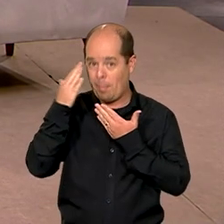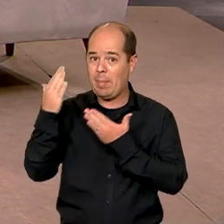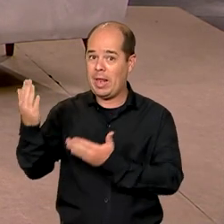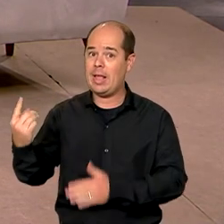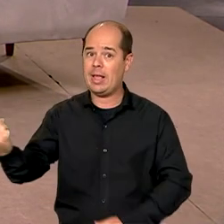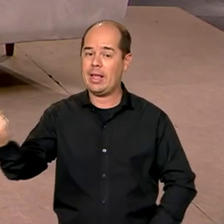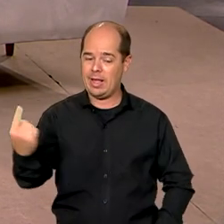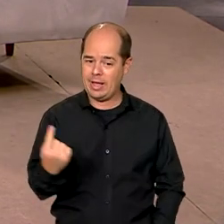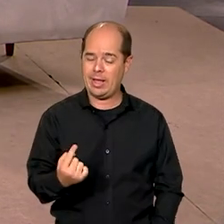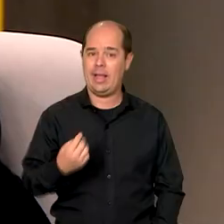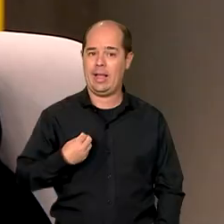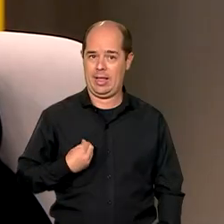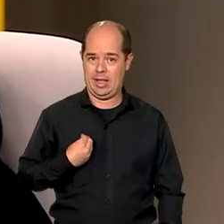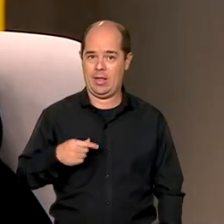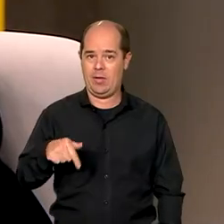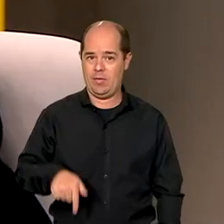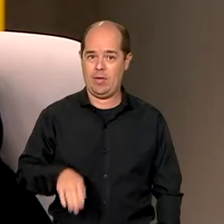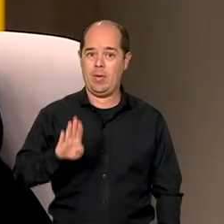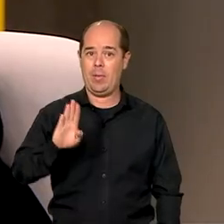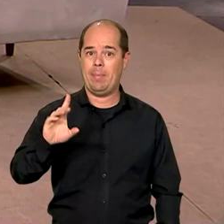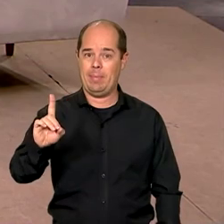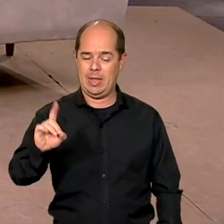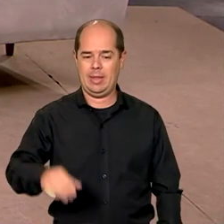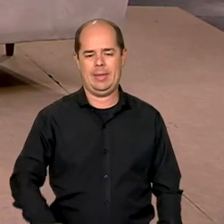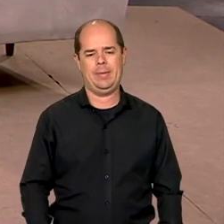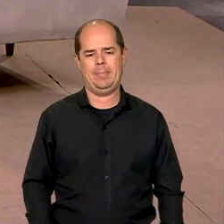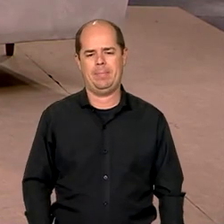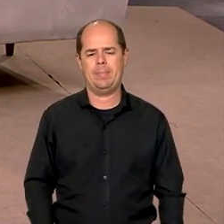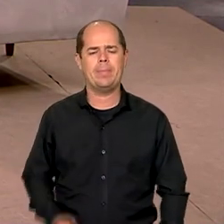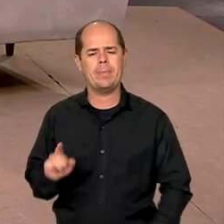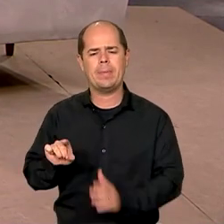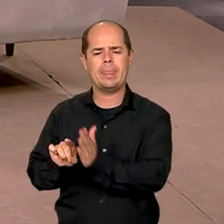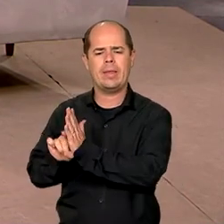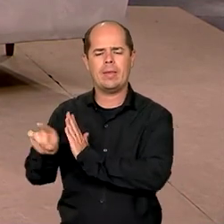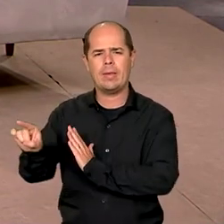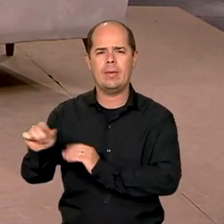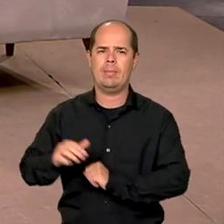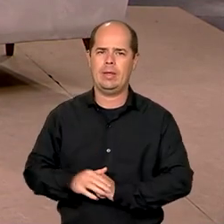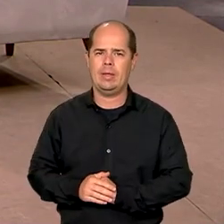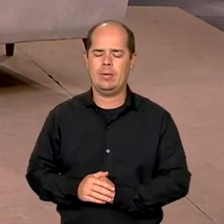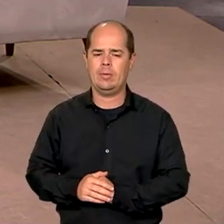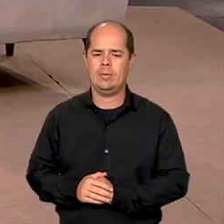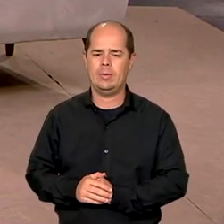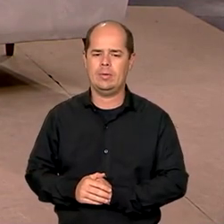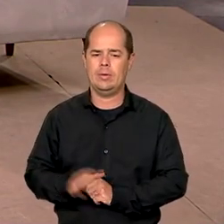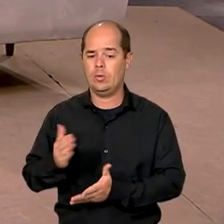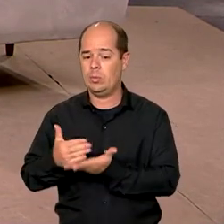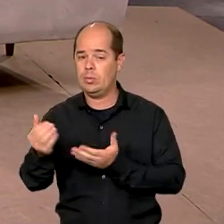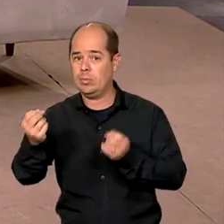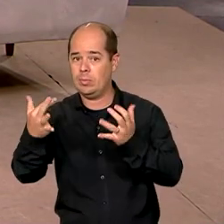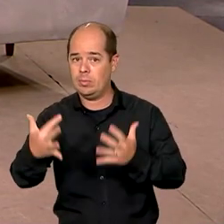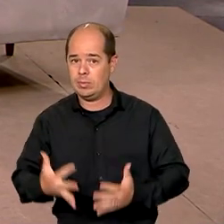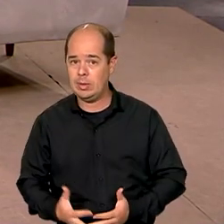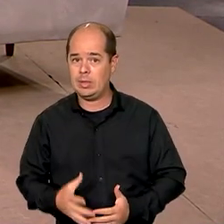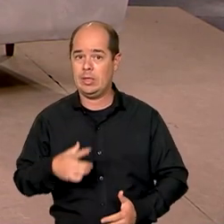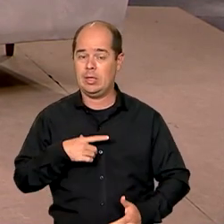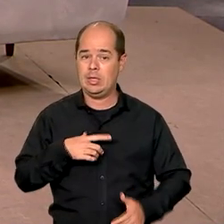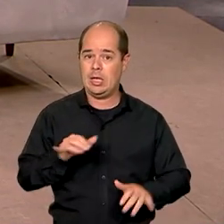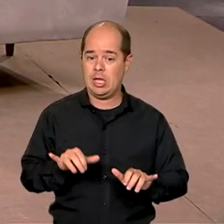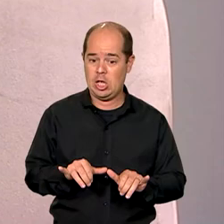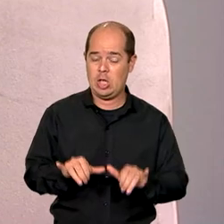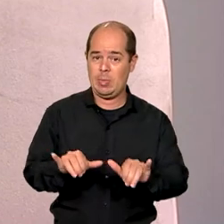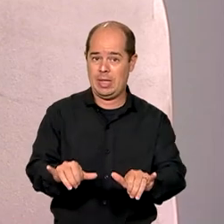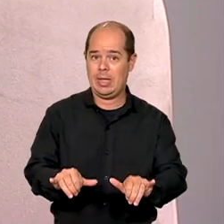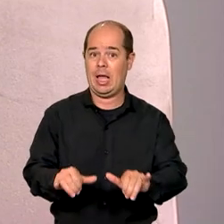aqui no Brasil em Dia. Prazer, querida. Secretário, eu queria perguntar para o senhor, começar falando aqui do acontecimento do Mercado das Indústrias